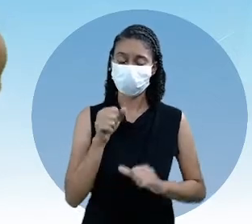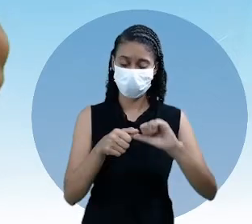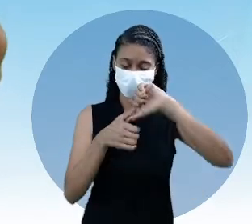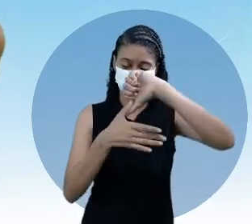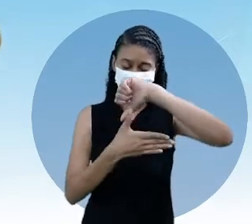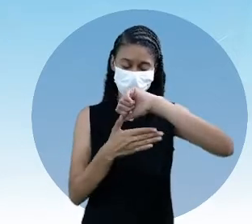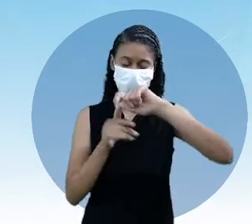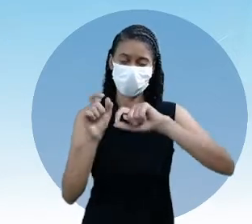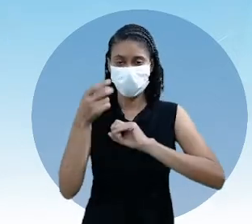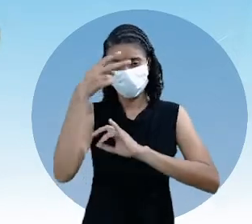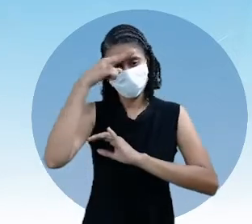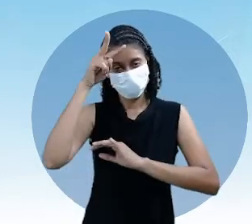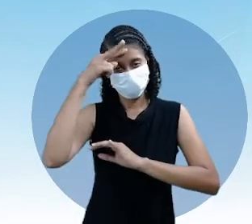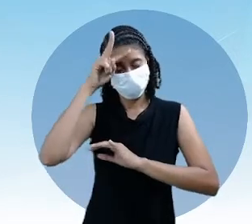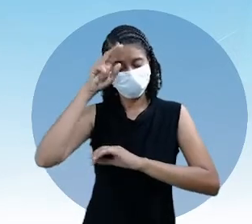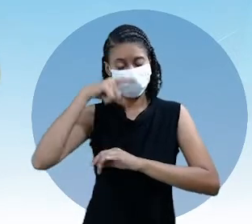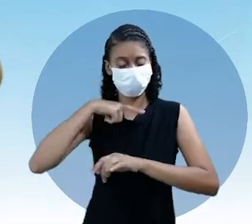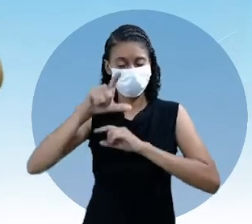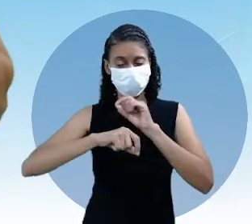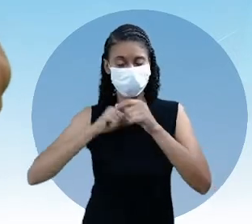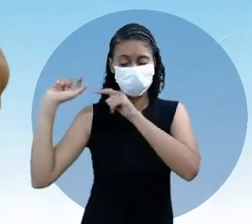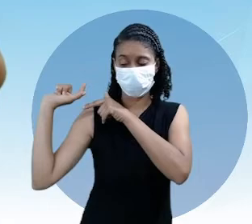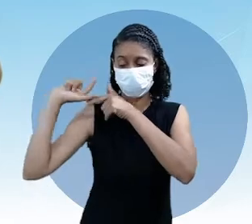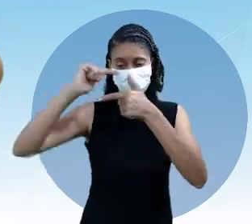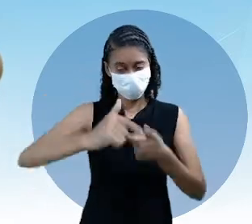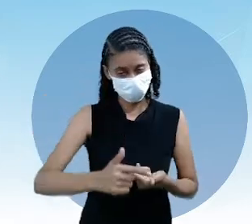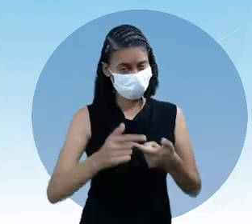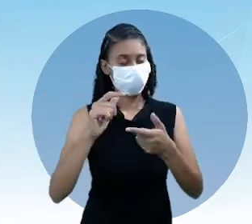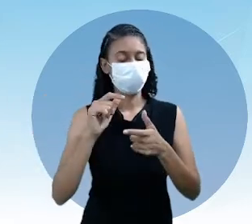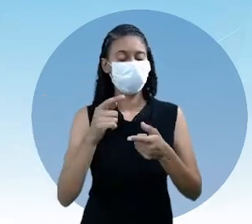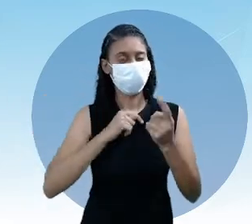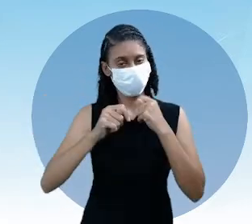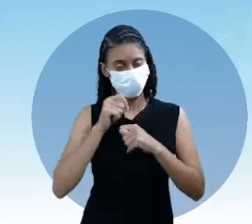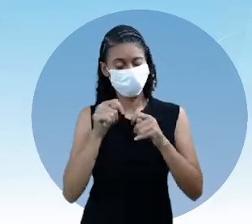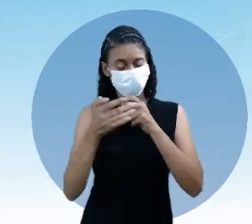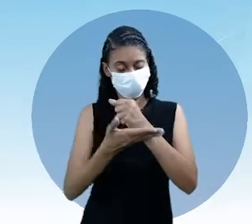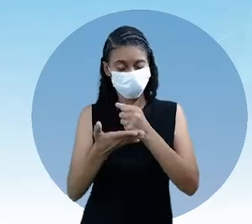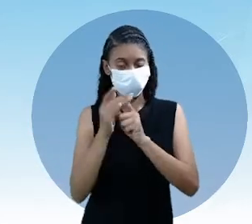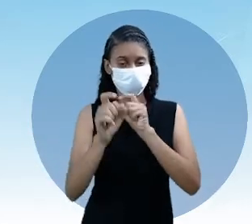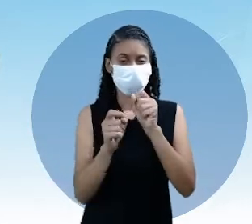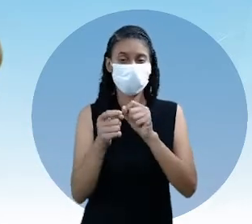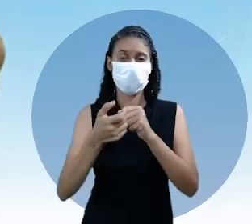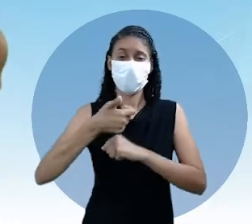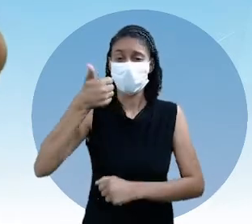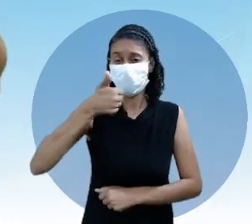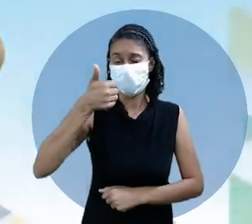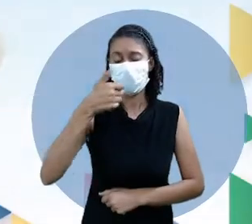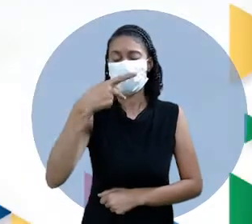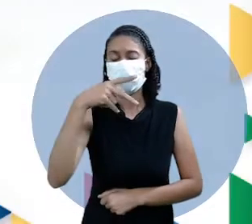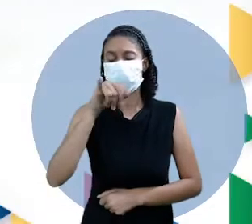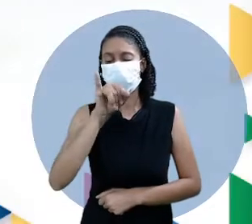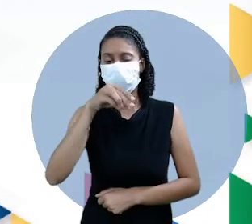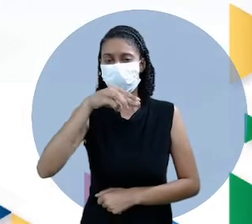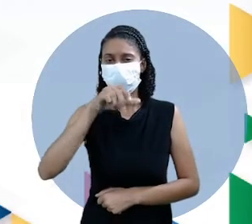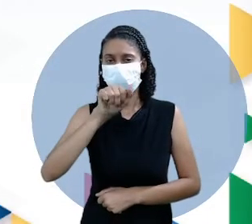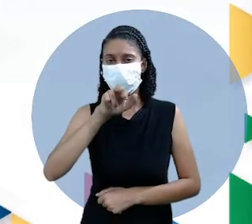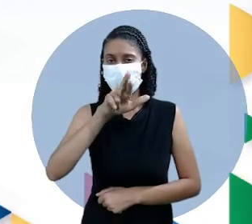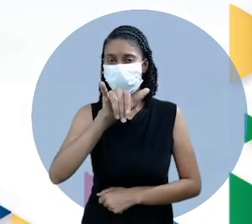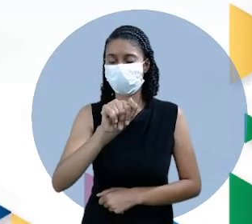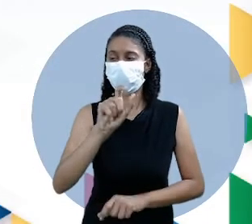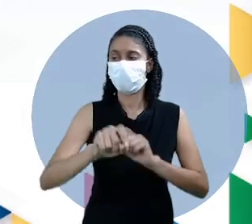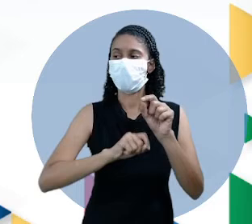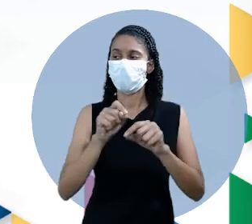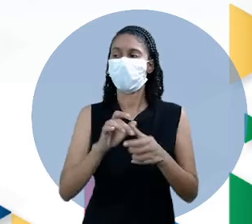né, historicamente e tradicionalmente são economias com base primária, né, com base que